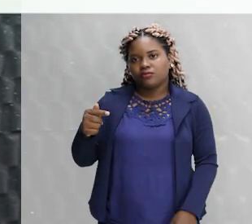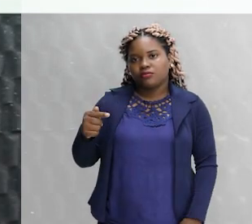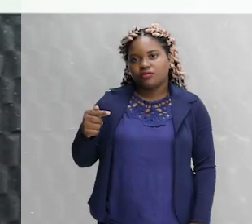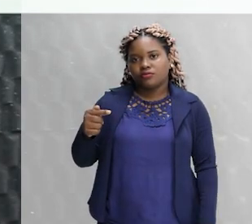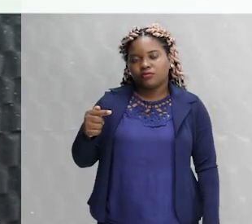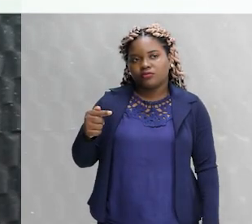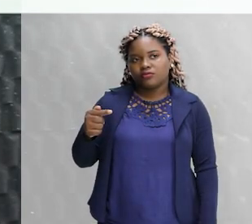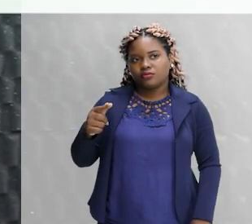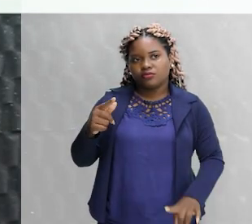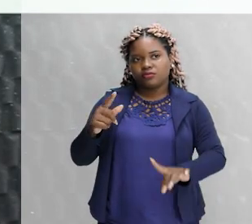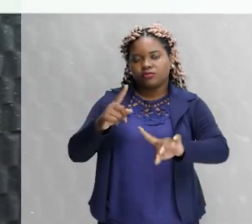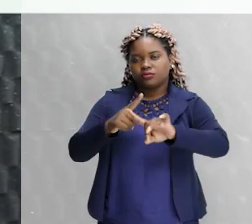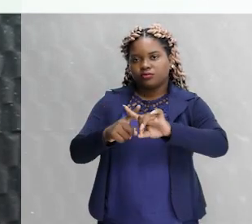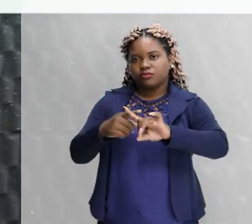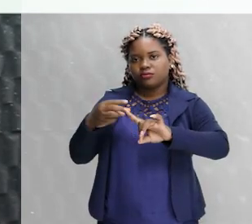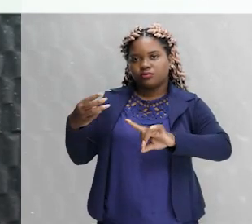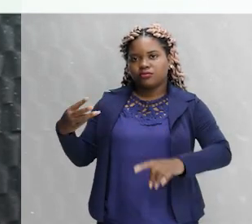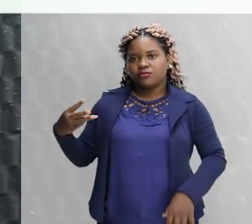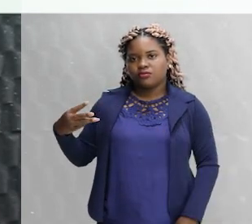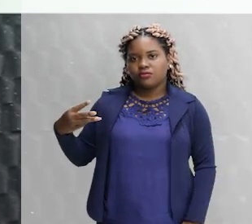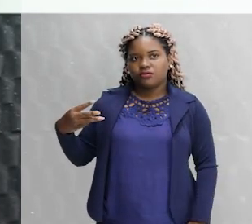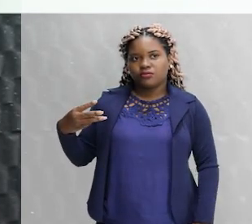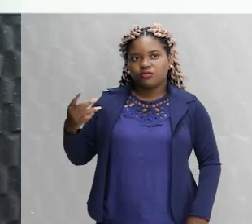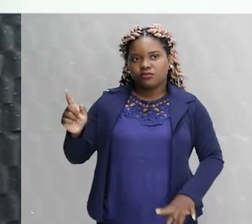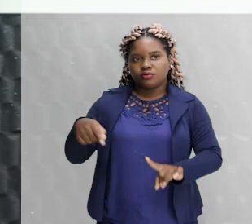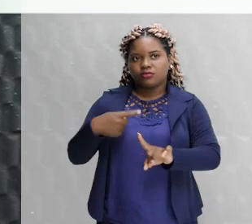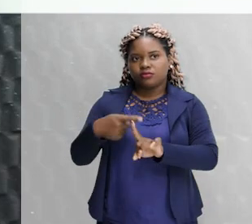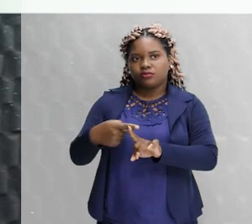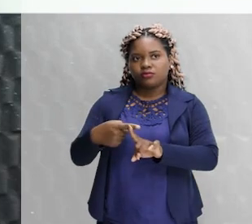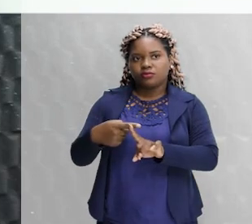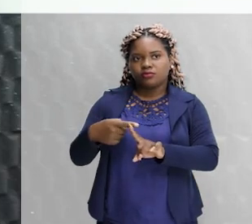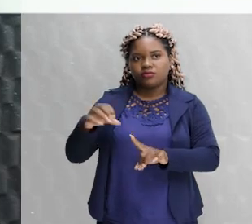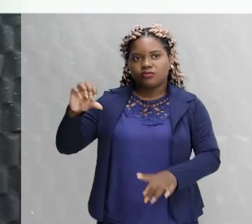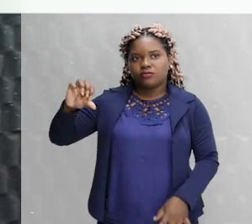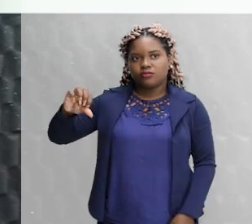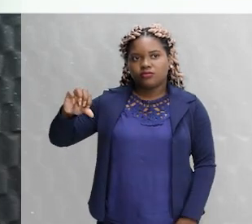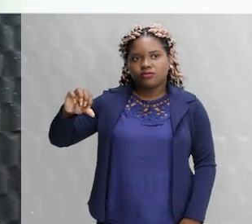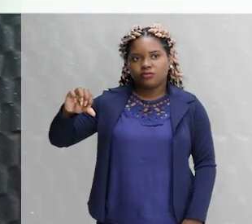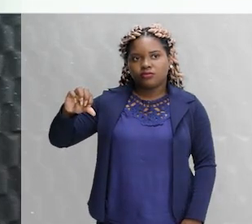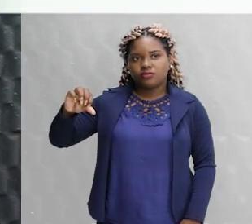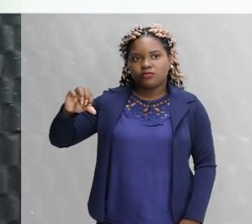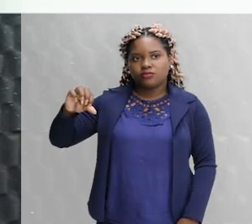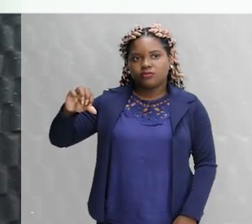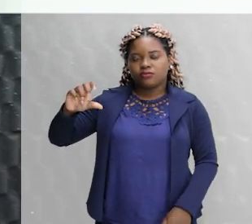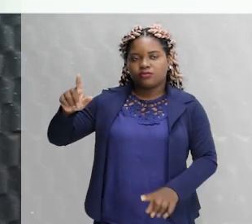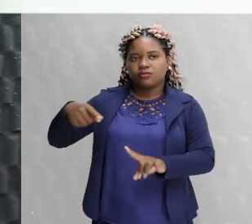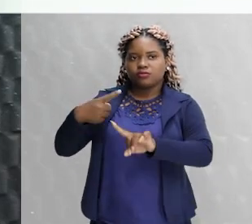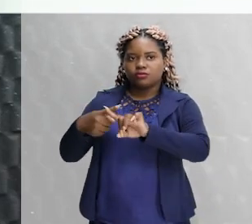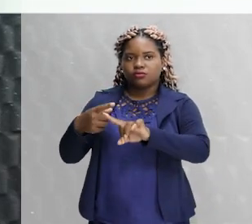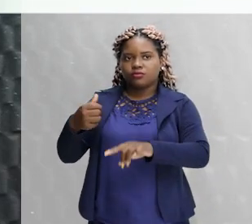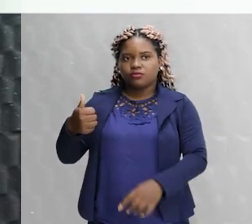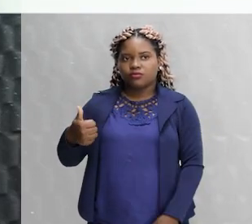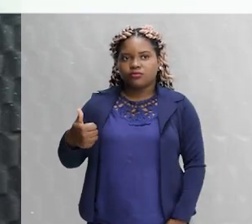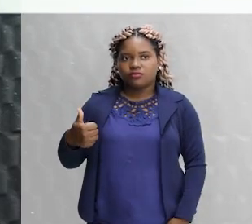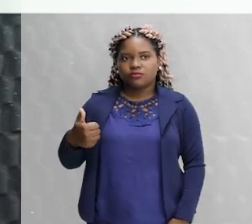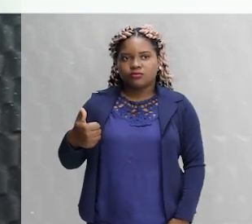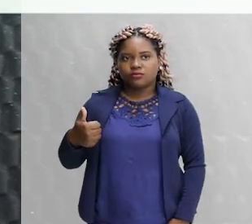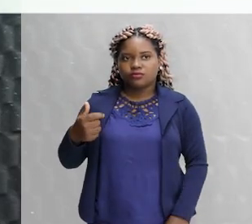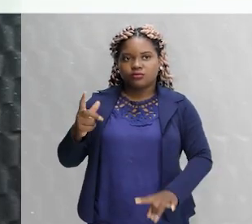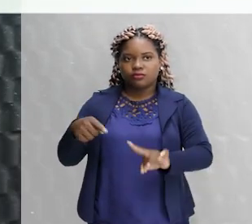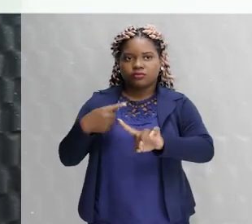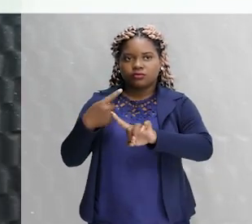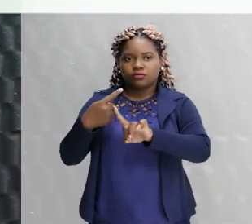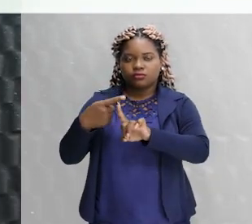7 vezes 3, mais 9 vezes 1,